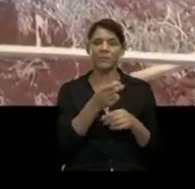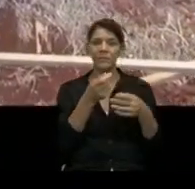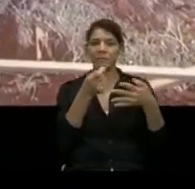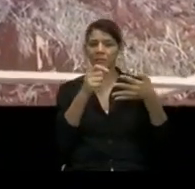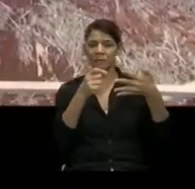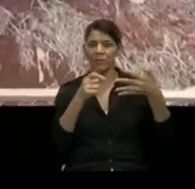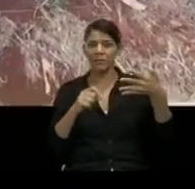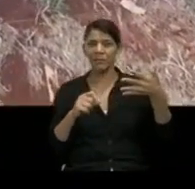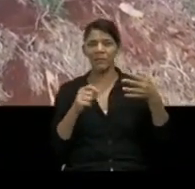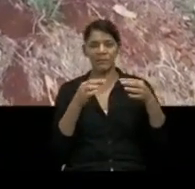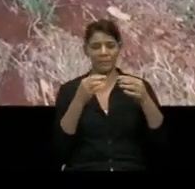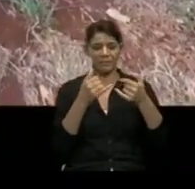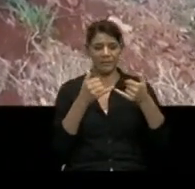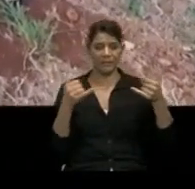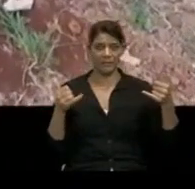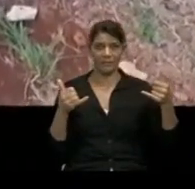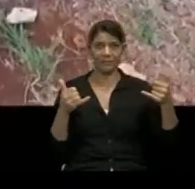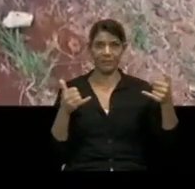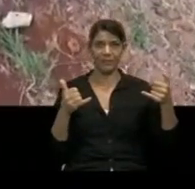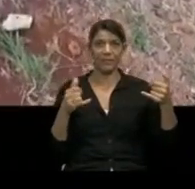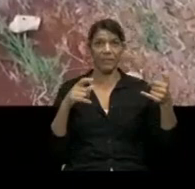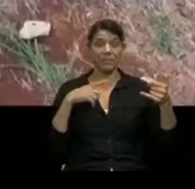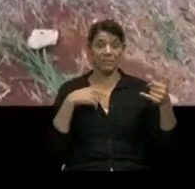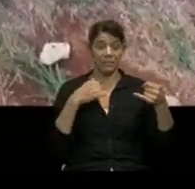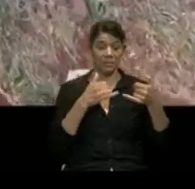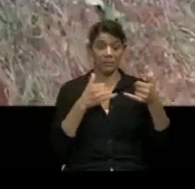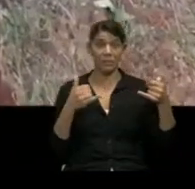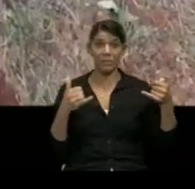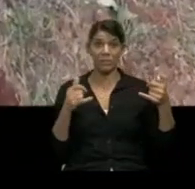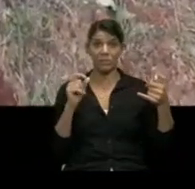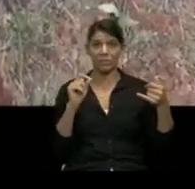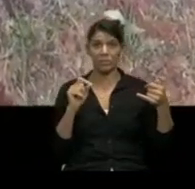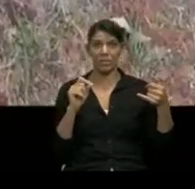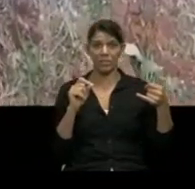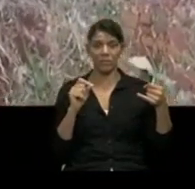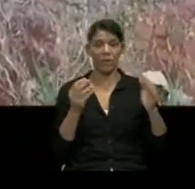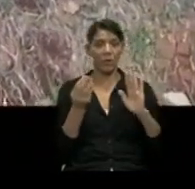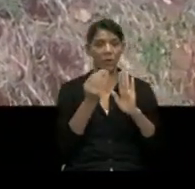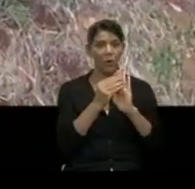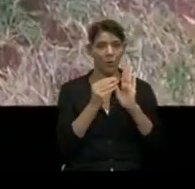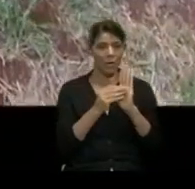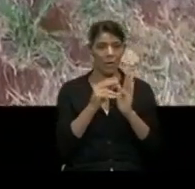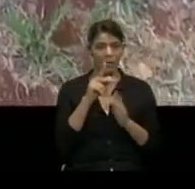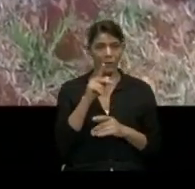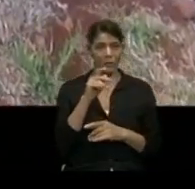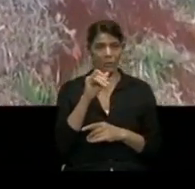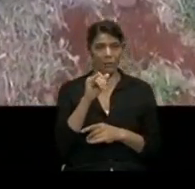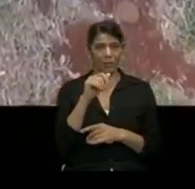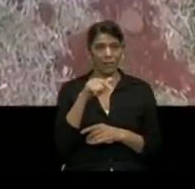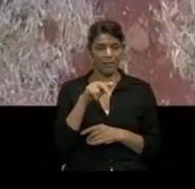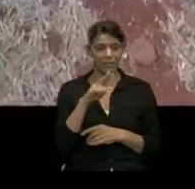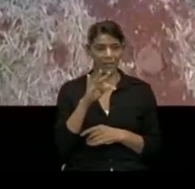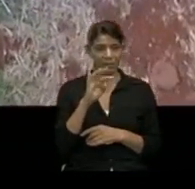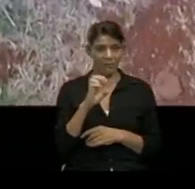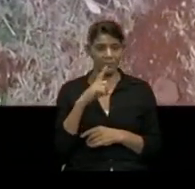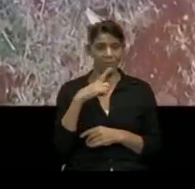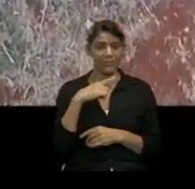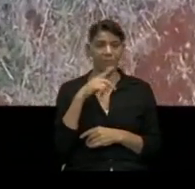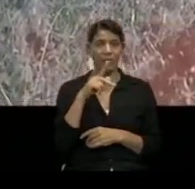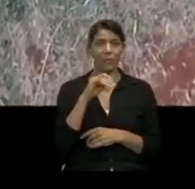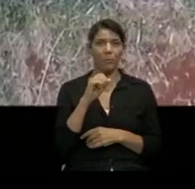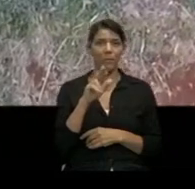isso pelas linhas. Então, ao cruzamento, onde tinha o cruzamento de linha, foi colocado um piquete, né, indicando o ponto onde vai ser o